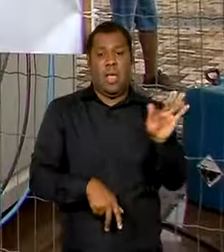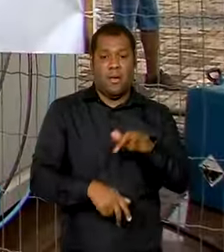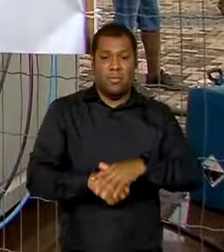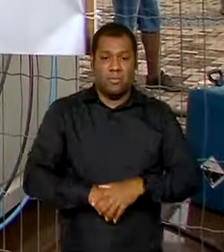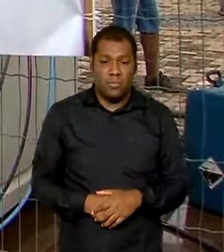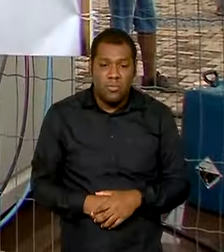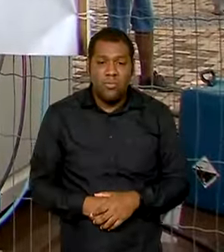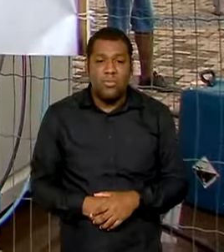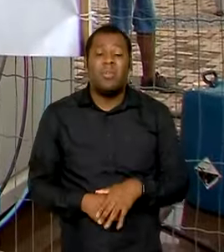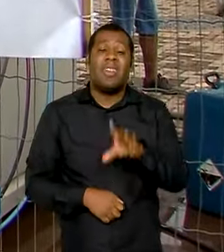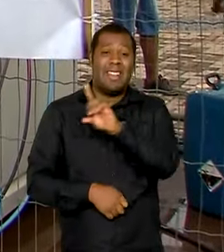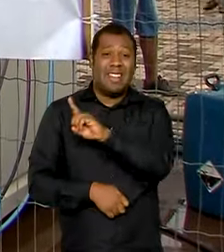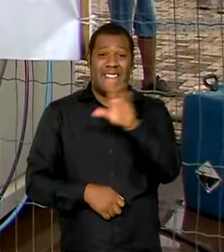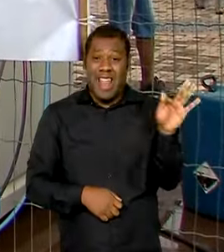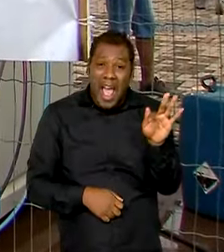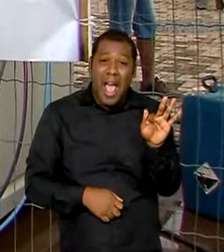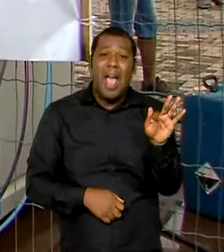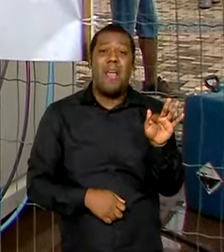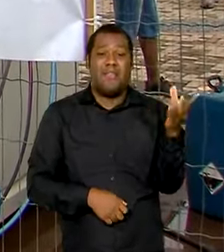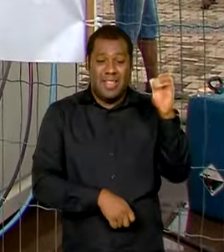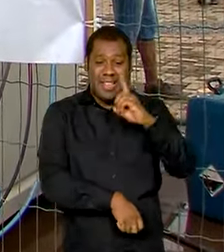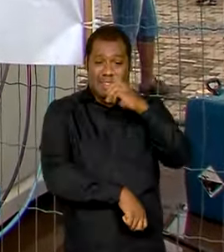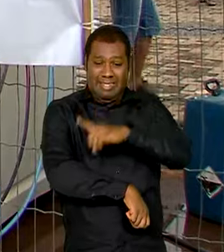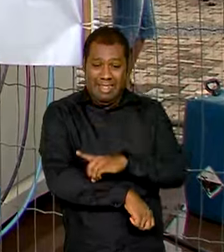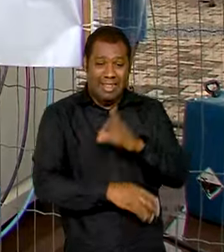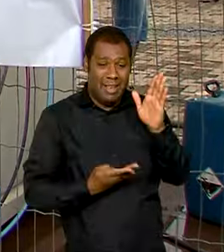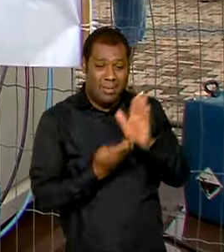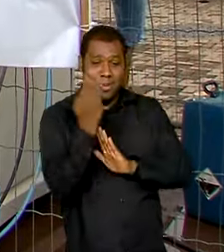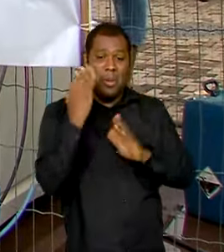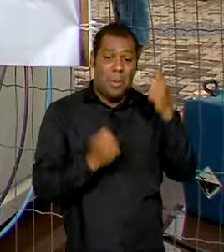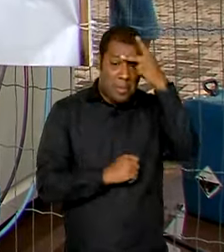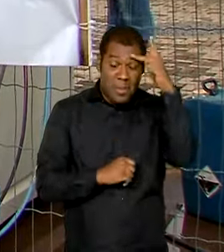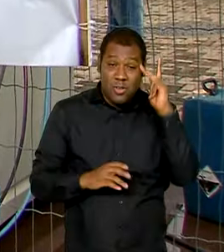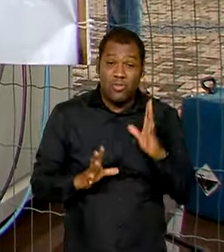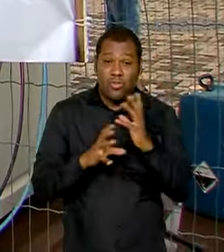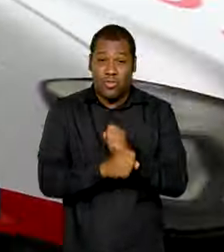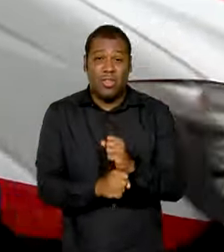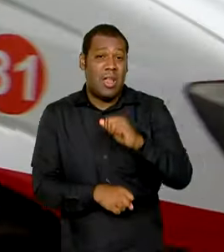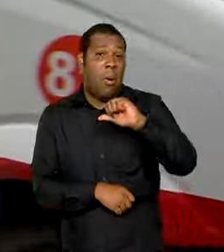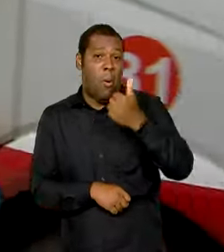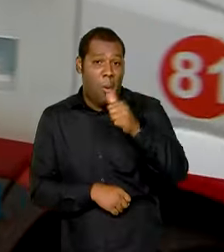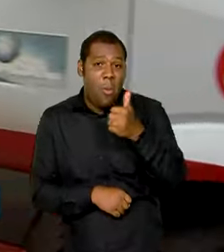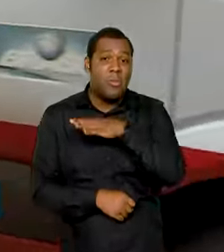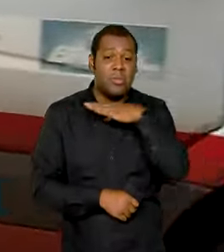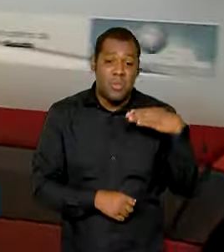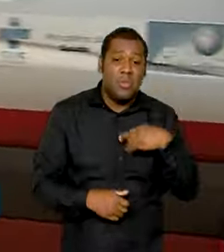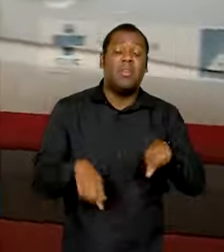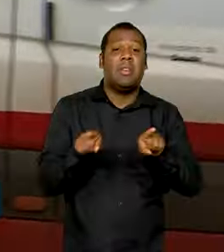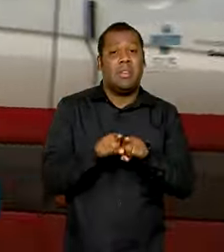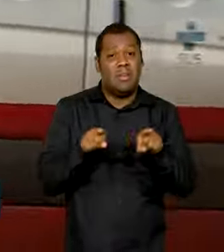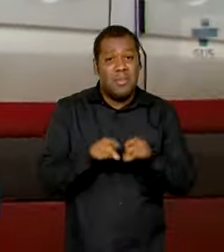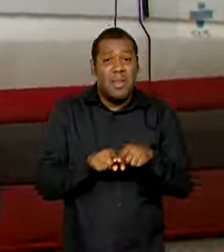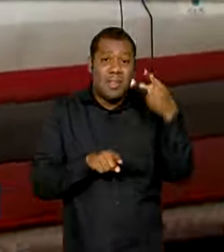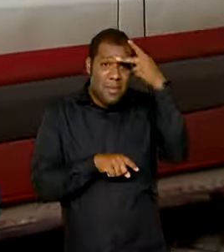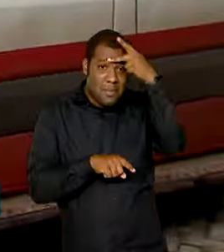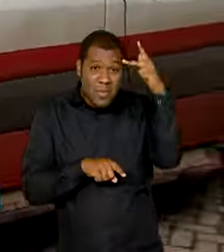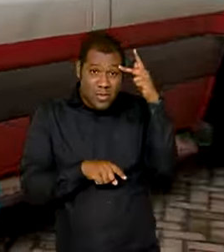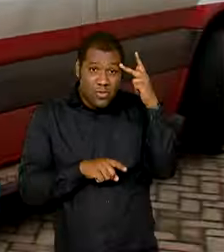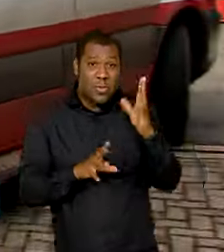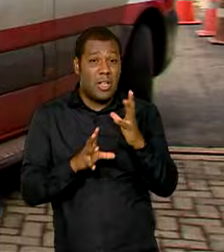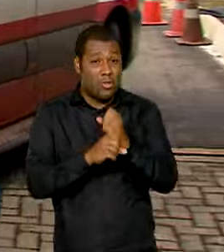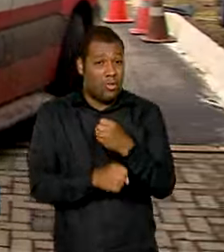Os casos se alastram rapidamente. 11 mortes foram confirmadas e há outros 45